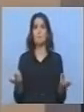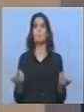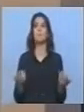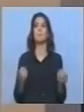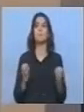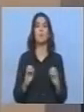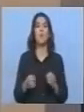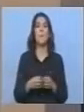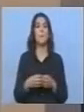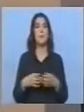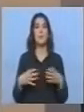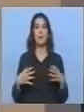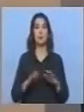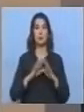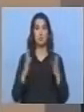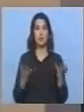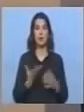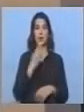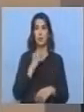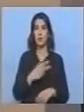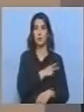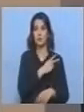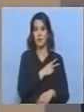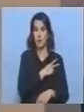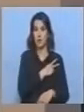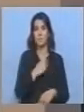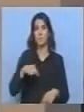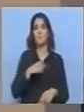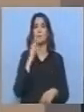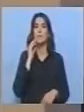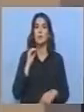uma estratégia de crescimento número global de alunos da universidade. Nós achamos que